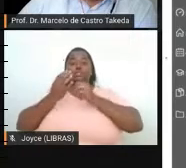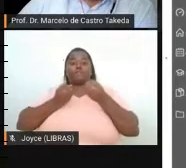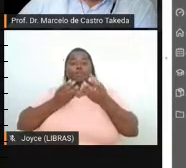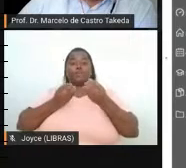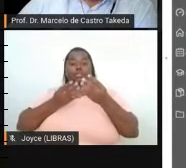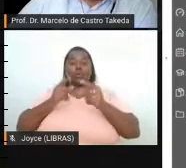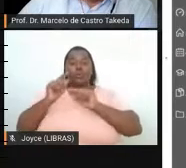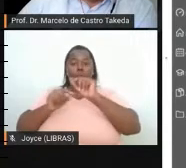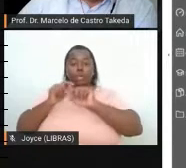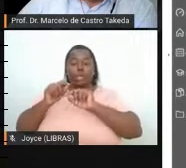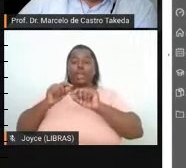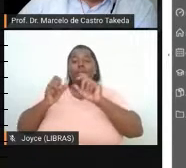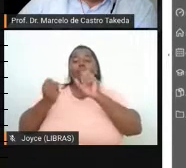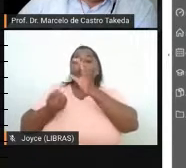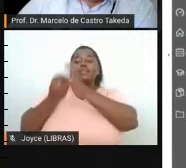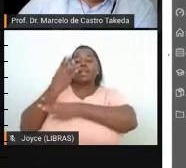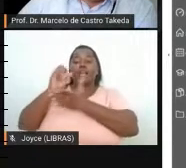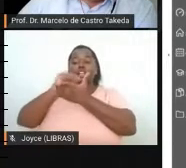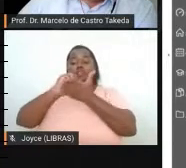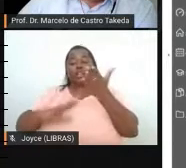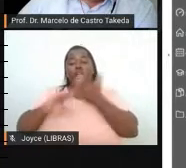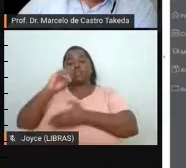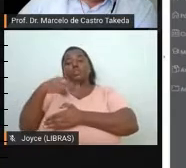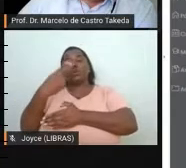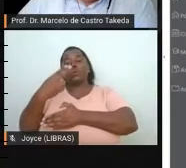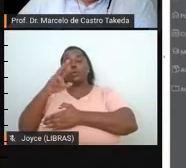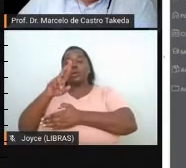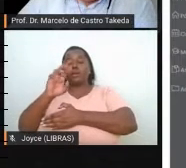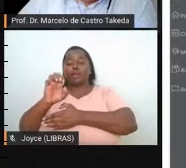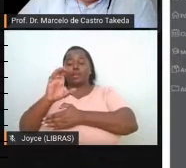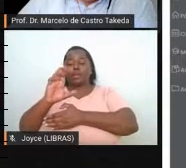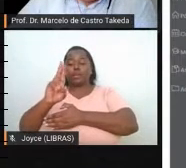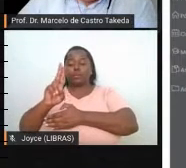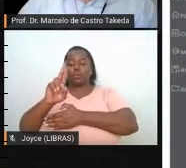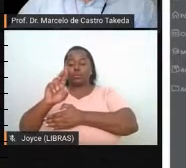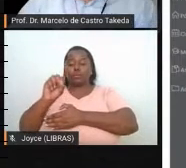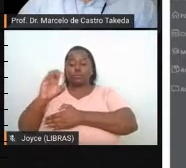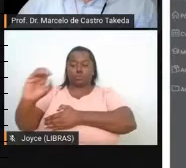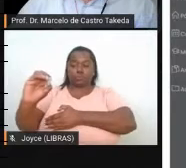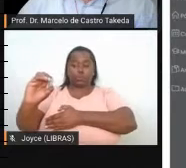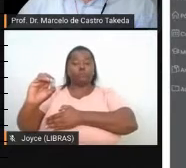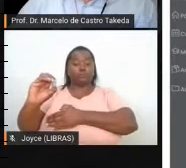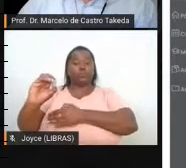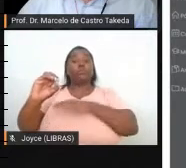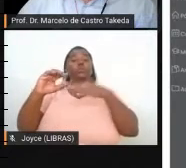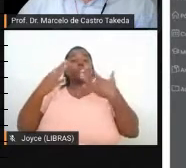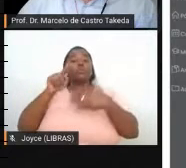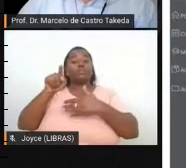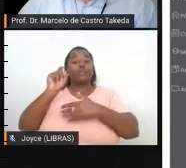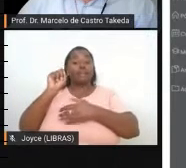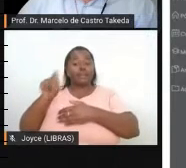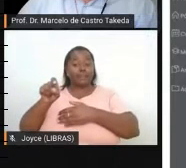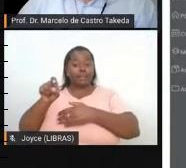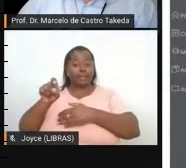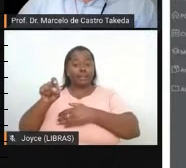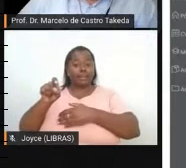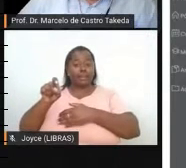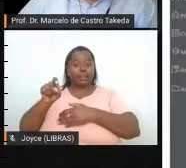ou um recurso. Clicando aí, nós vamos acessar essa